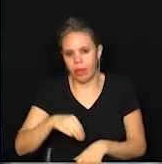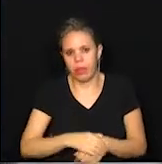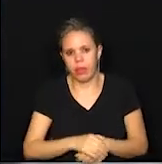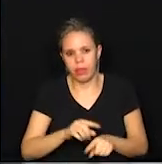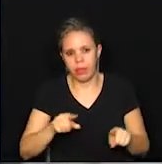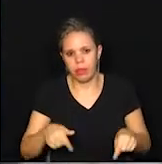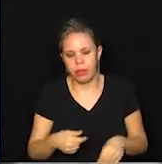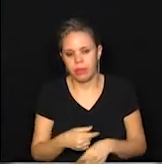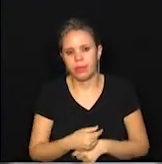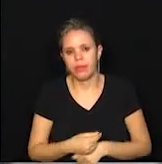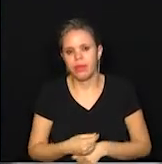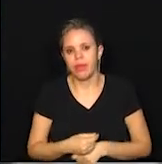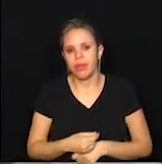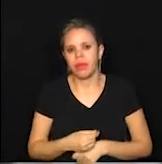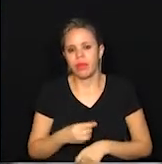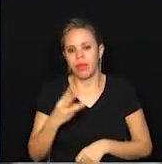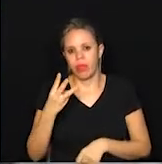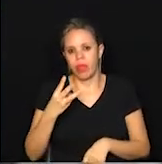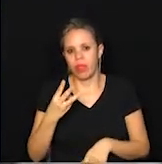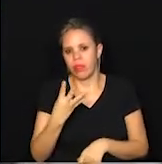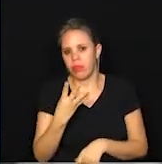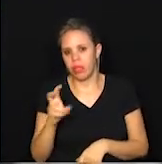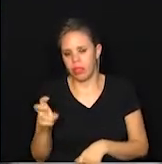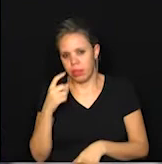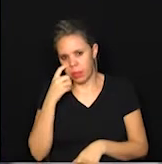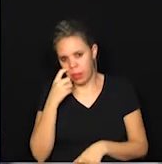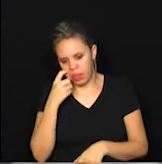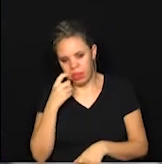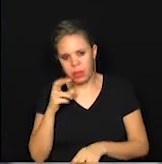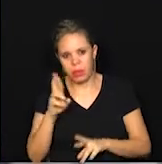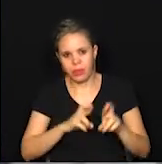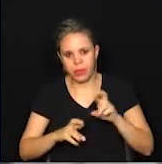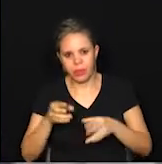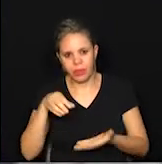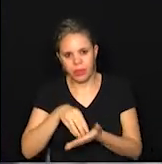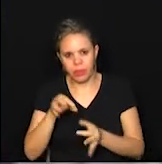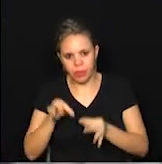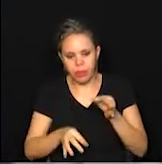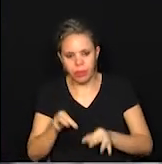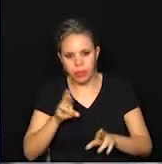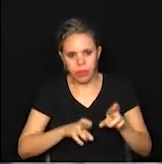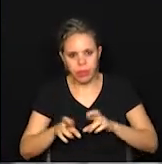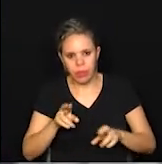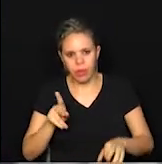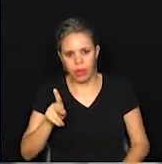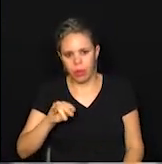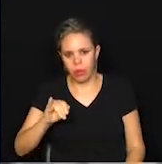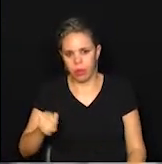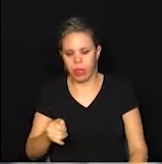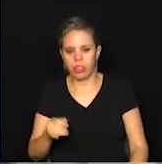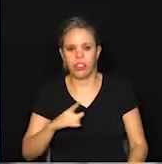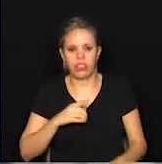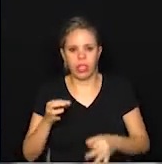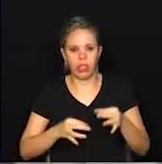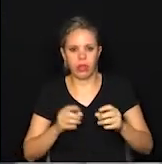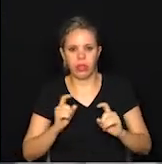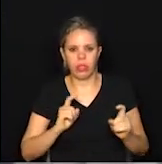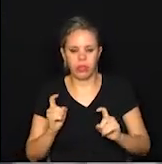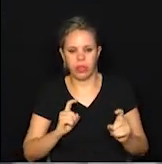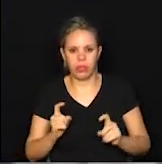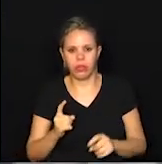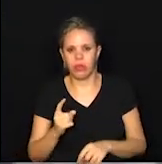quando for 15h45 eu vou sair, porque eu sou auditor do Tribunal de Justiça Antidopagem e nós temos uma audiência